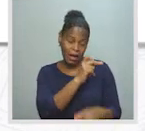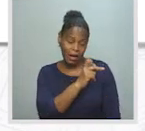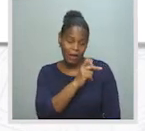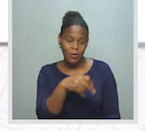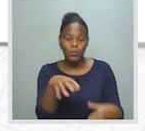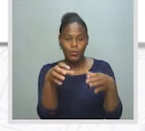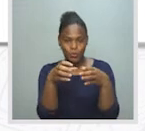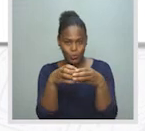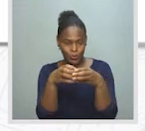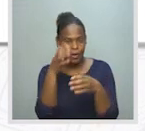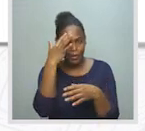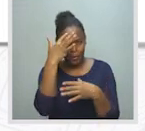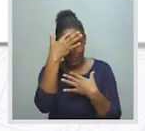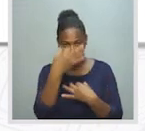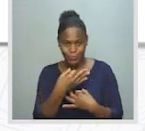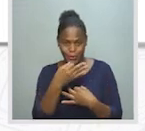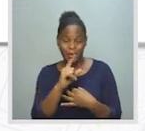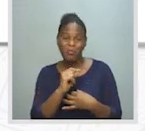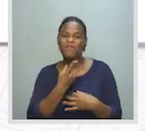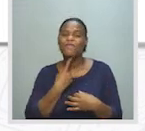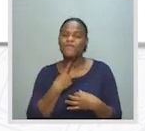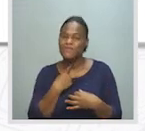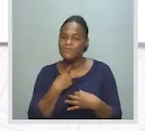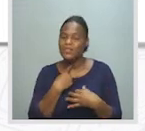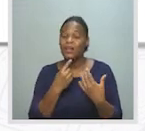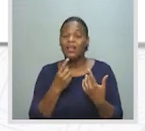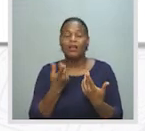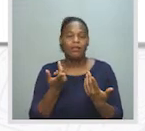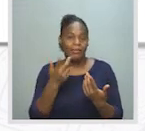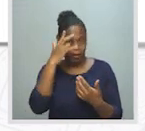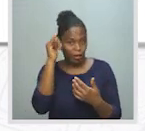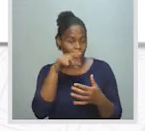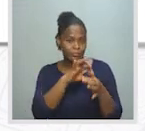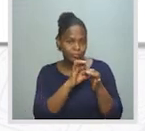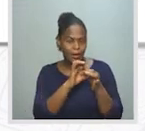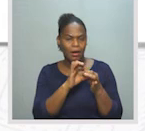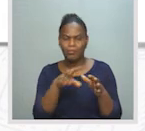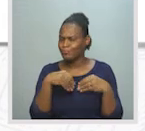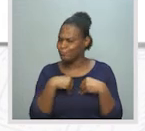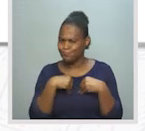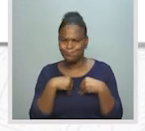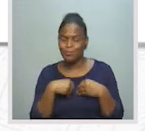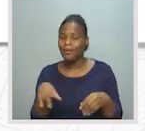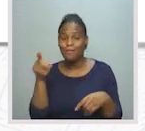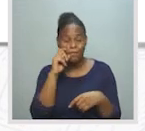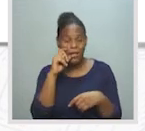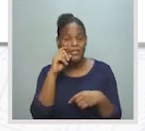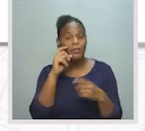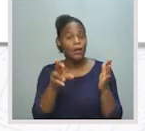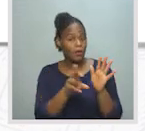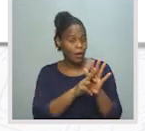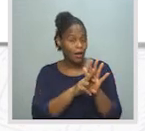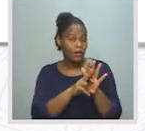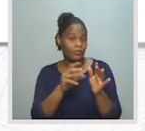linha A, um conjunto de atitudes e comportamentos fanáticos, dogmáticos e intolerantes na defesa